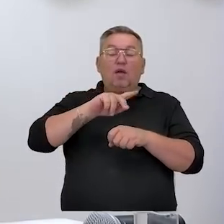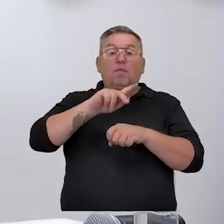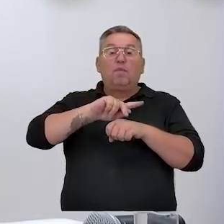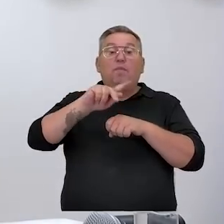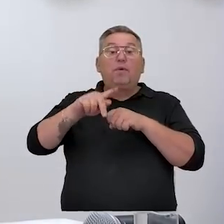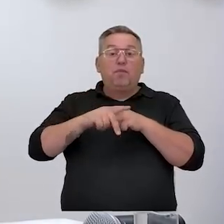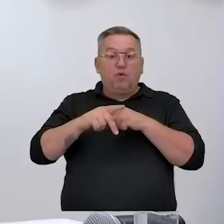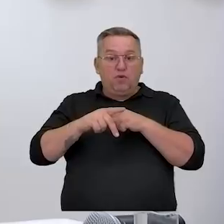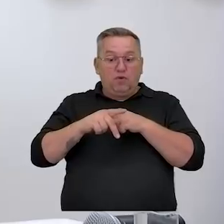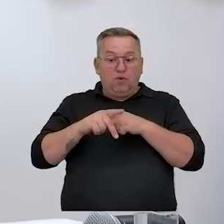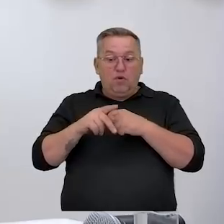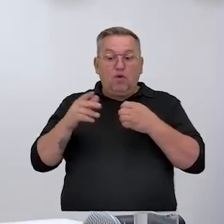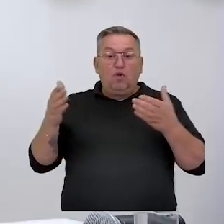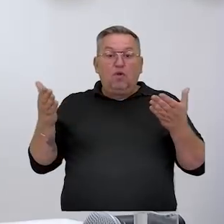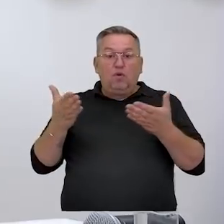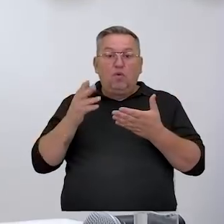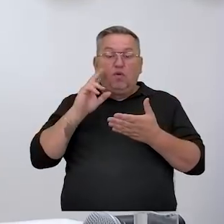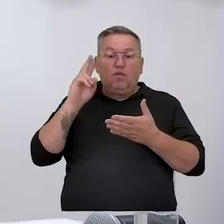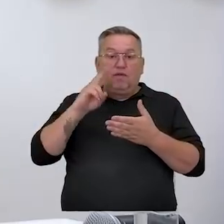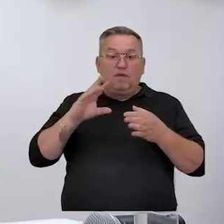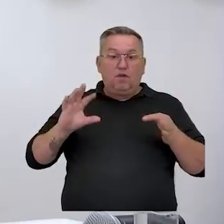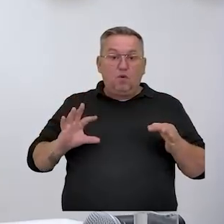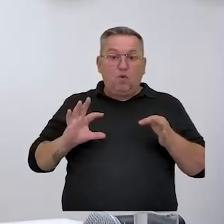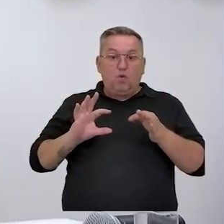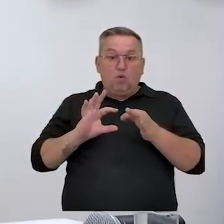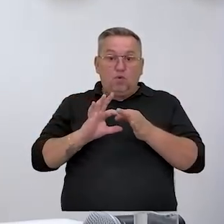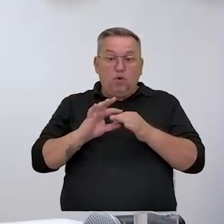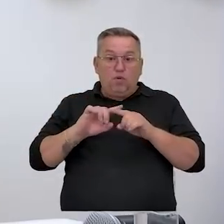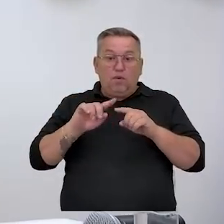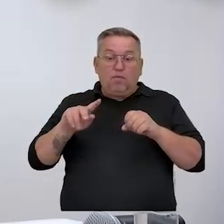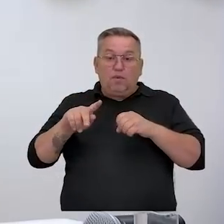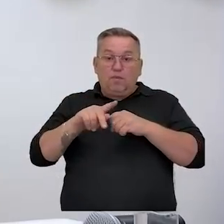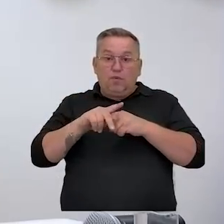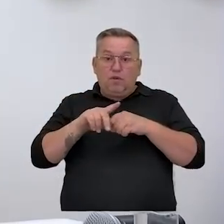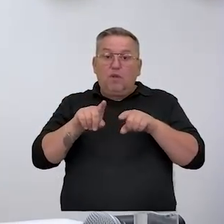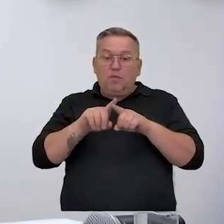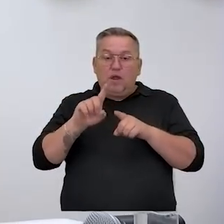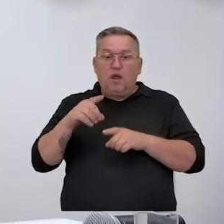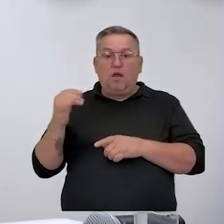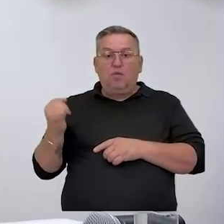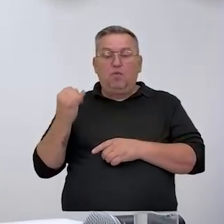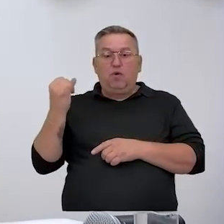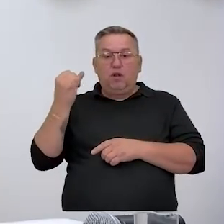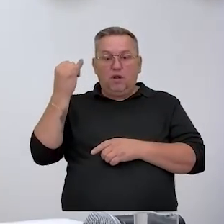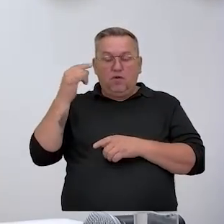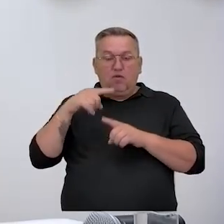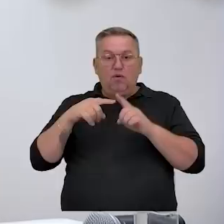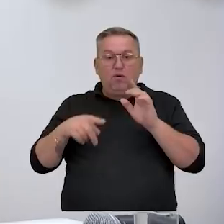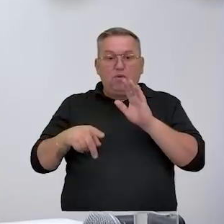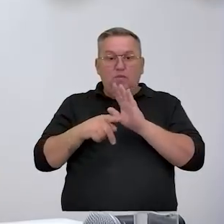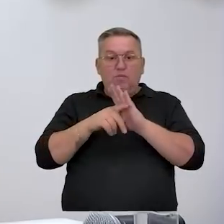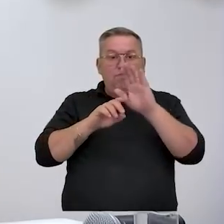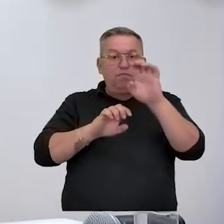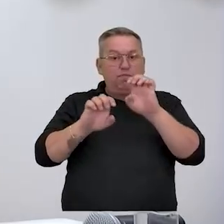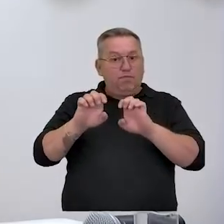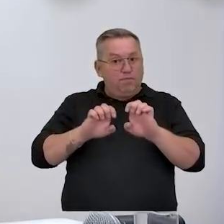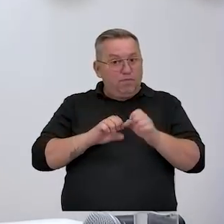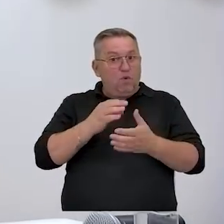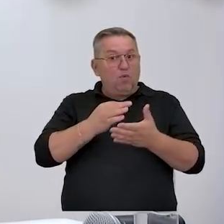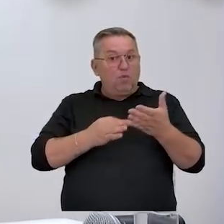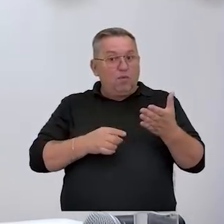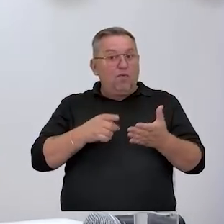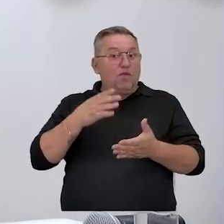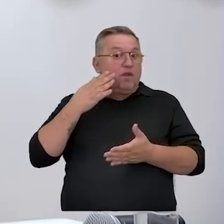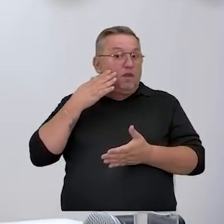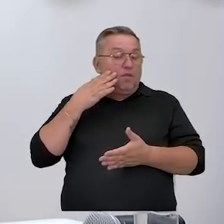porque hoje nós vamos focar um pouquinho na questão das conjunções, mas preposições também são importantes aí na parte de estruturar um texto, para você